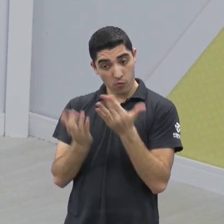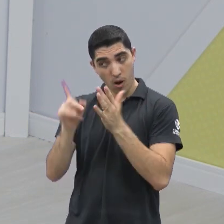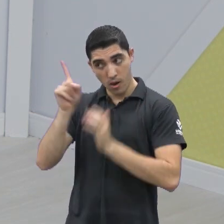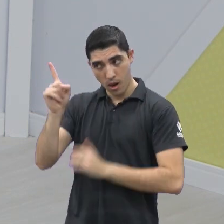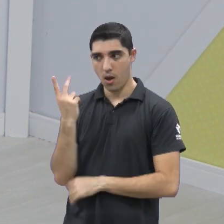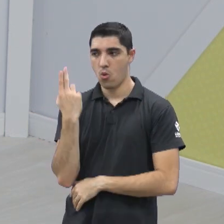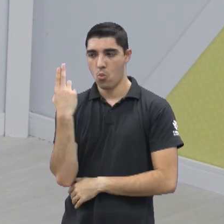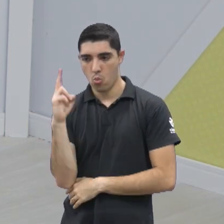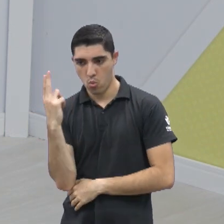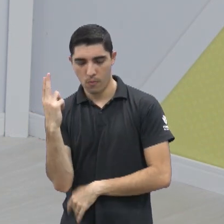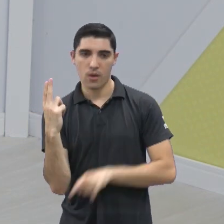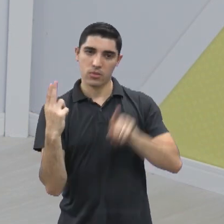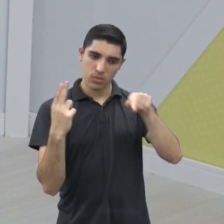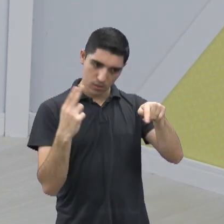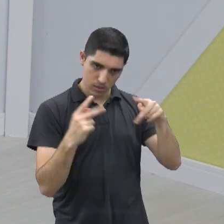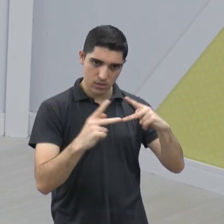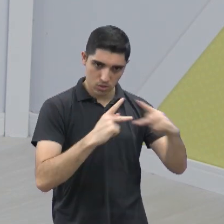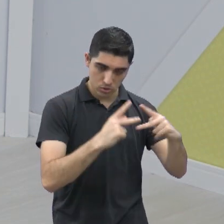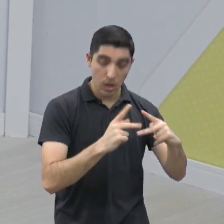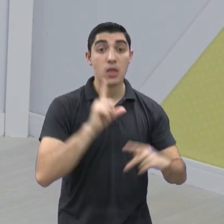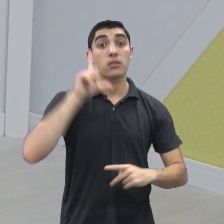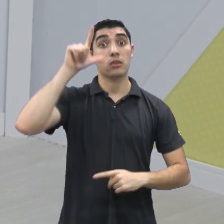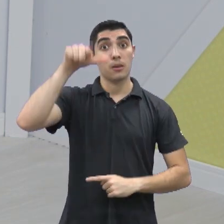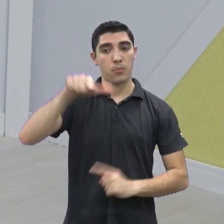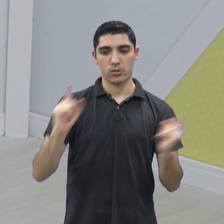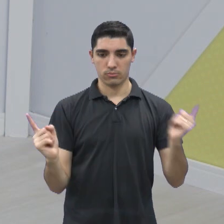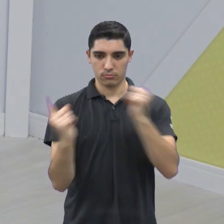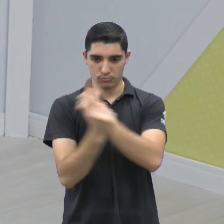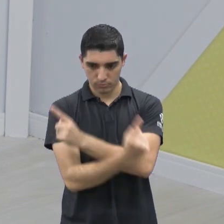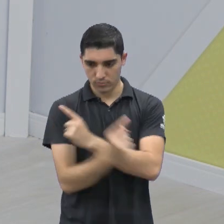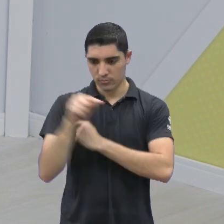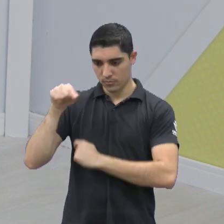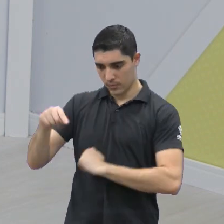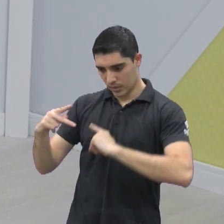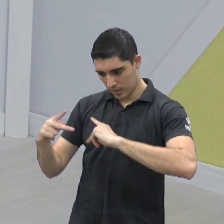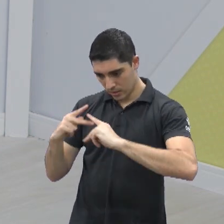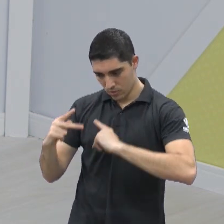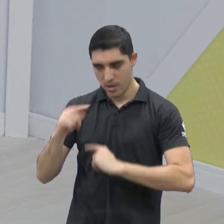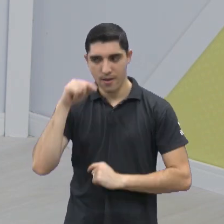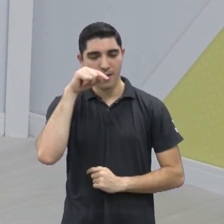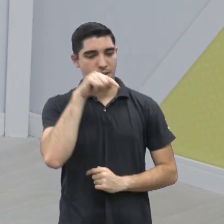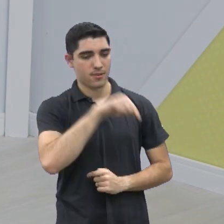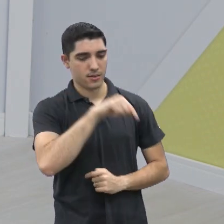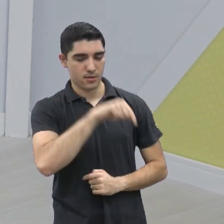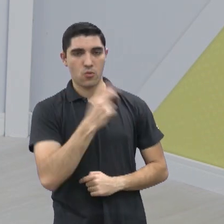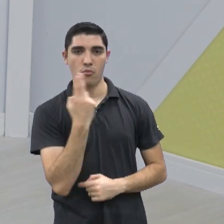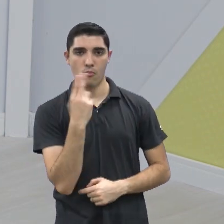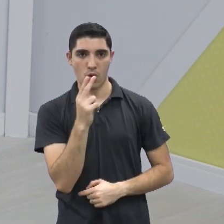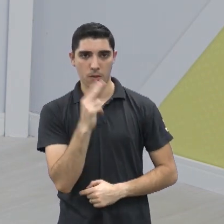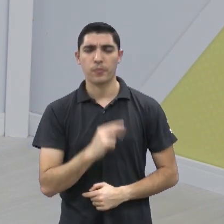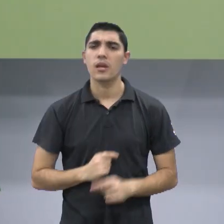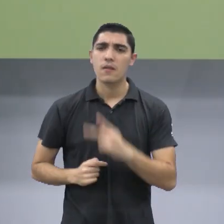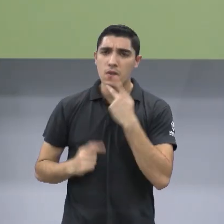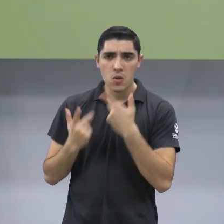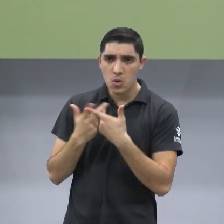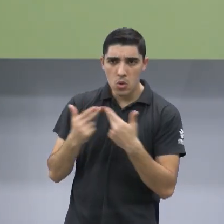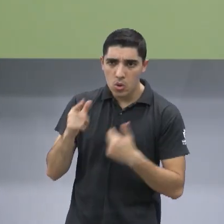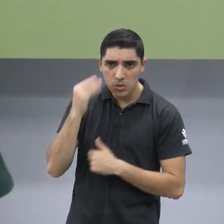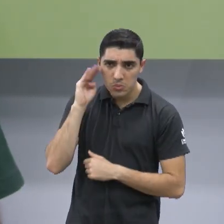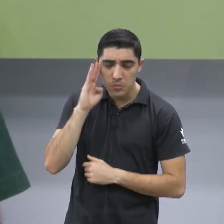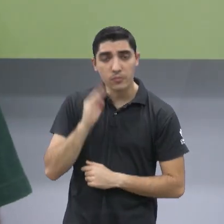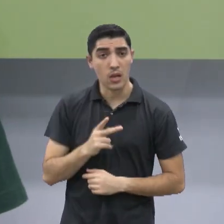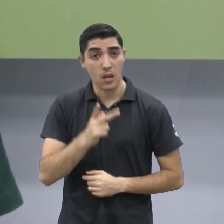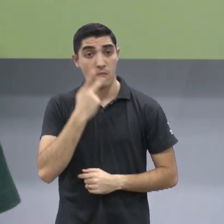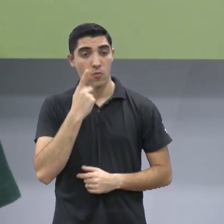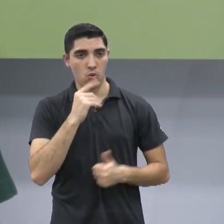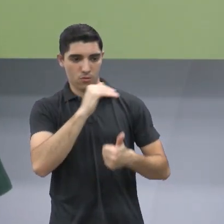aqui em São José dos Campos. E se passar, aí pensa provavelmente no Joinville. Do futsal, você queria falar mais alguma coisa? Você falou primeiro e 8º, não.